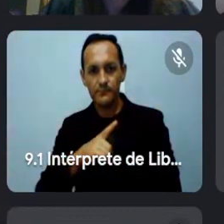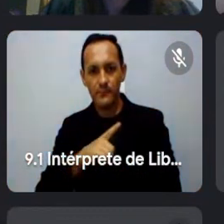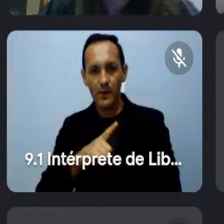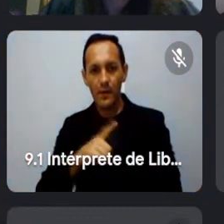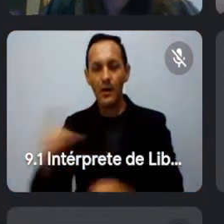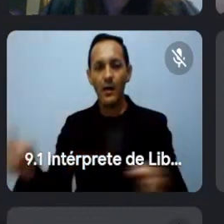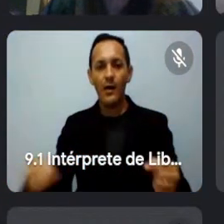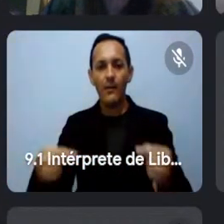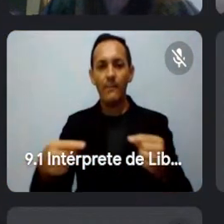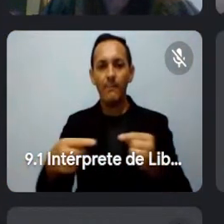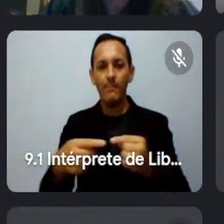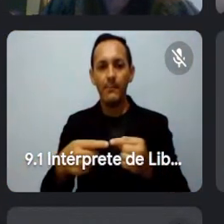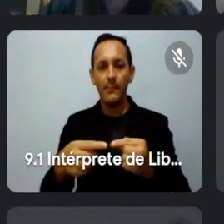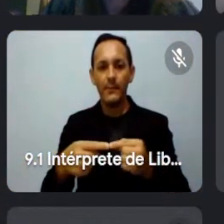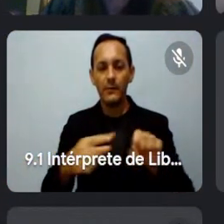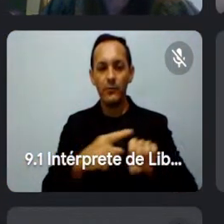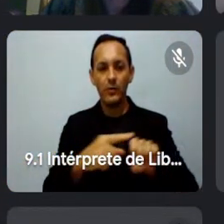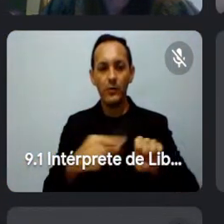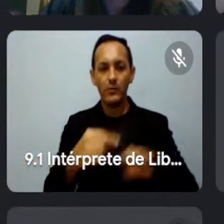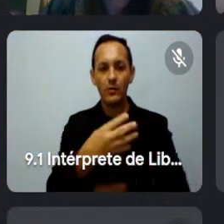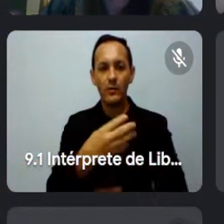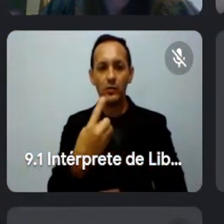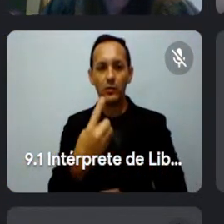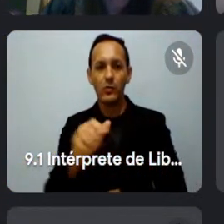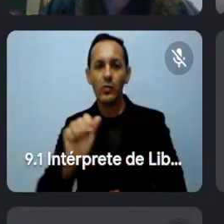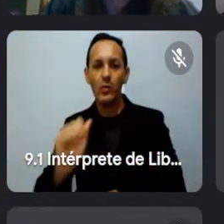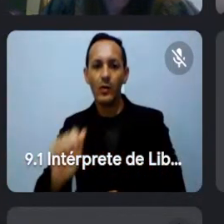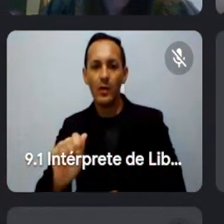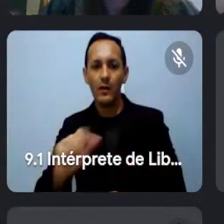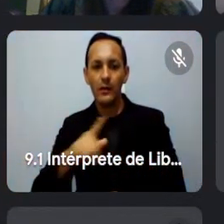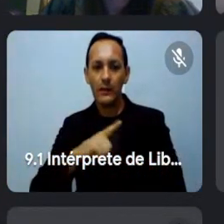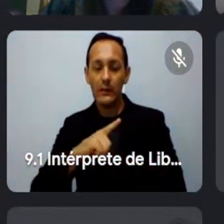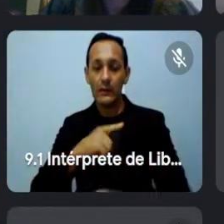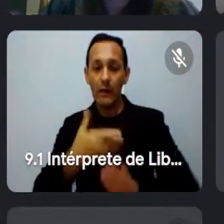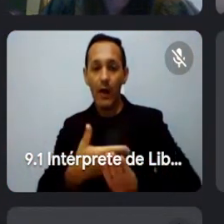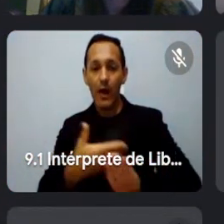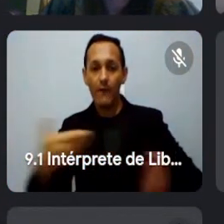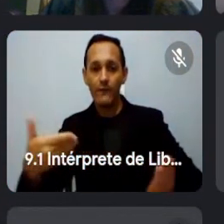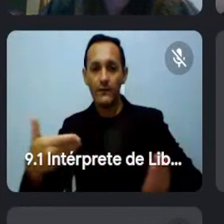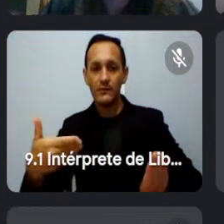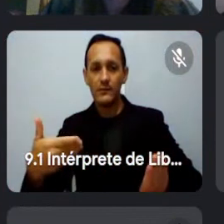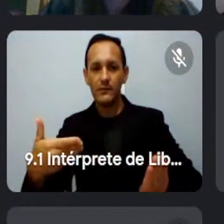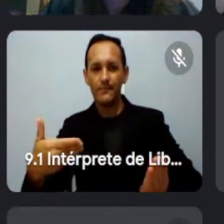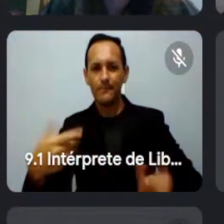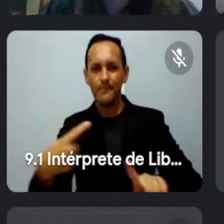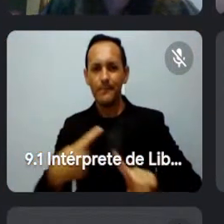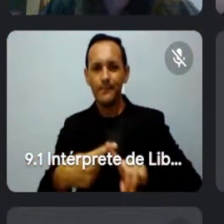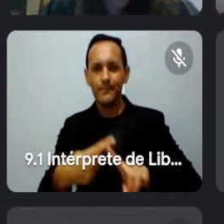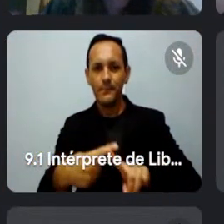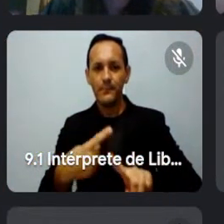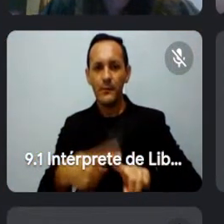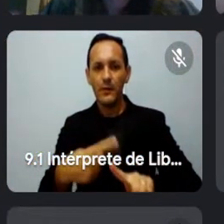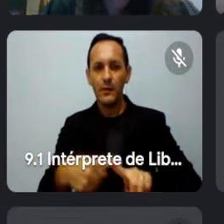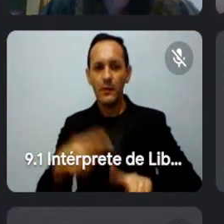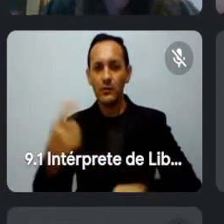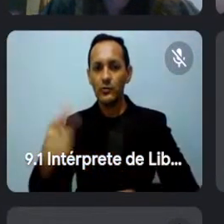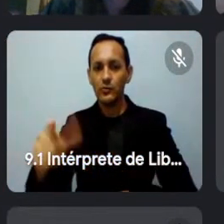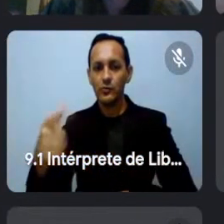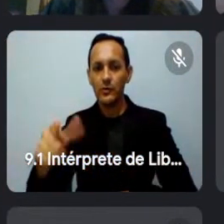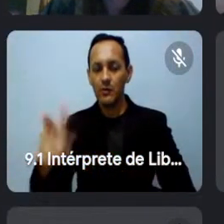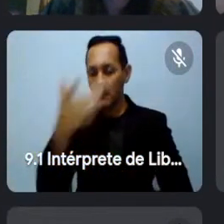sufrágio artigo 41-a ter sido afastado Por que ele entendeu que não houve